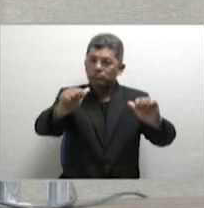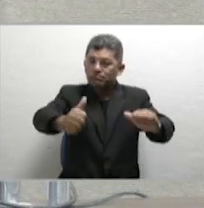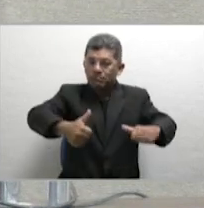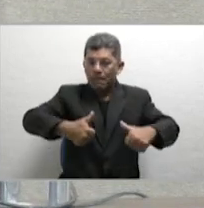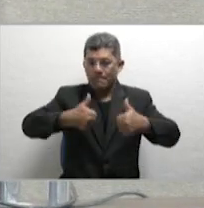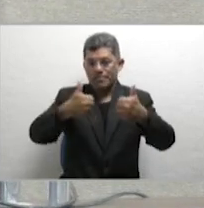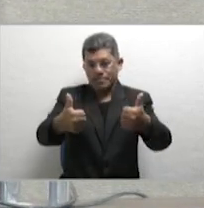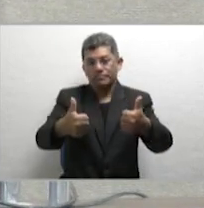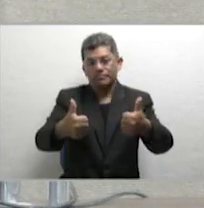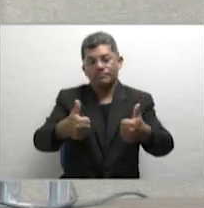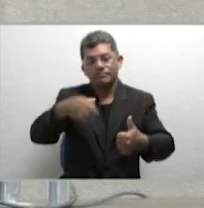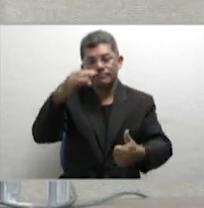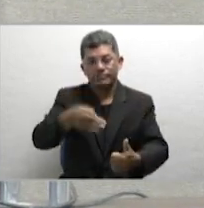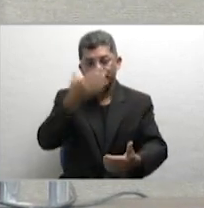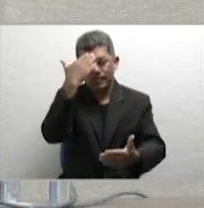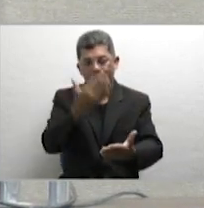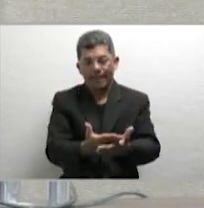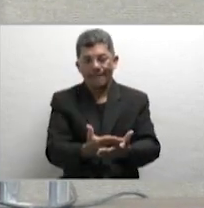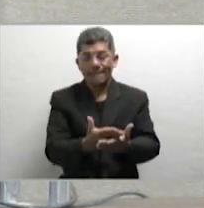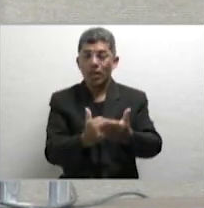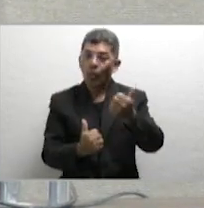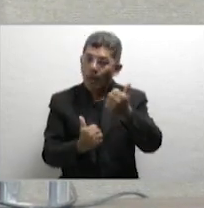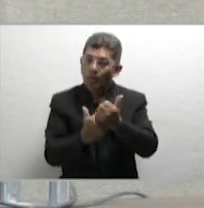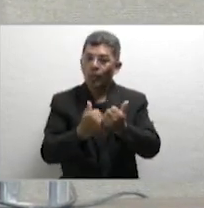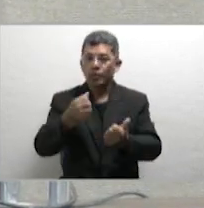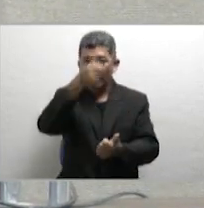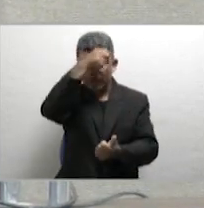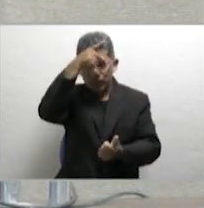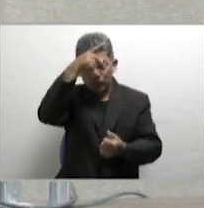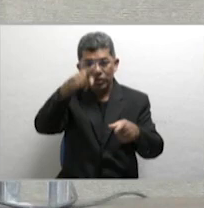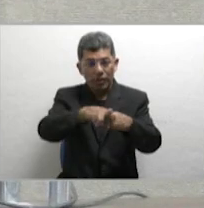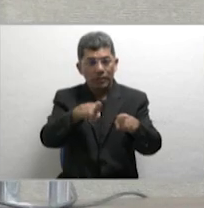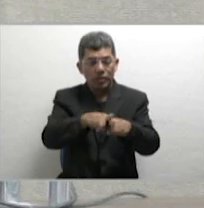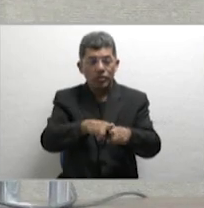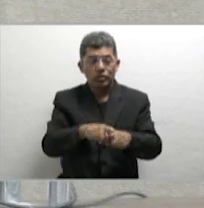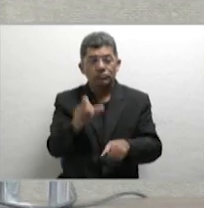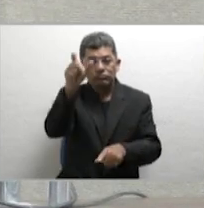tenho certeza e convicção absoluta que, com o apoio da Prefeitura e do prefeito Davi,